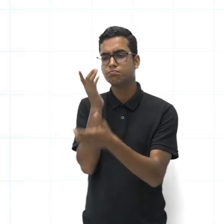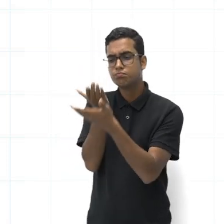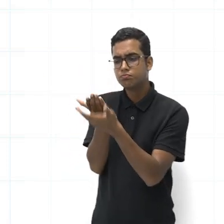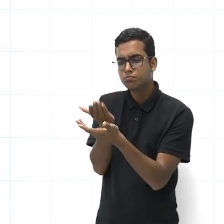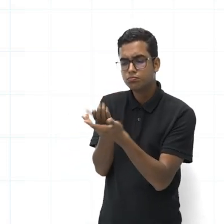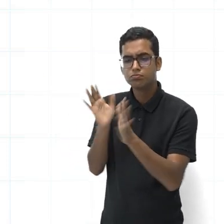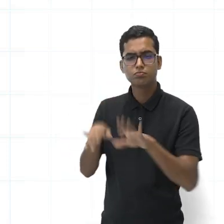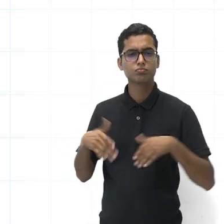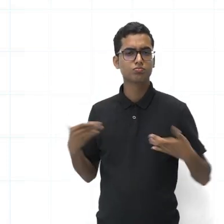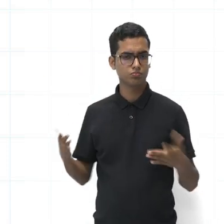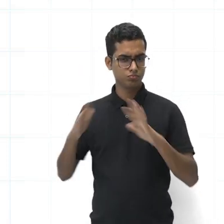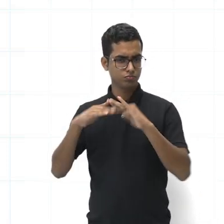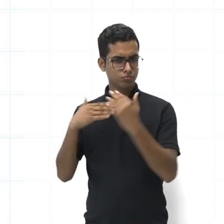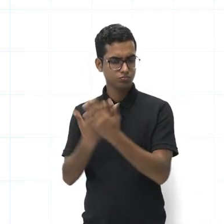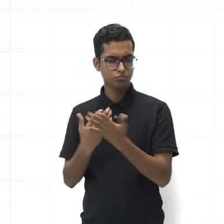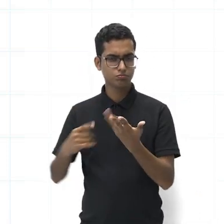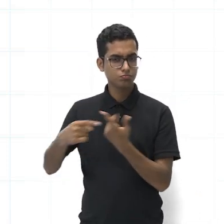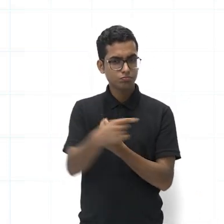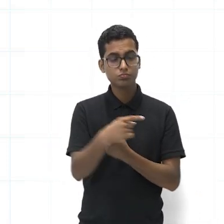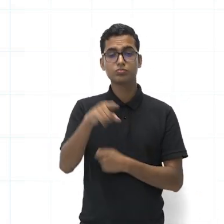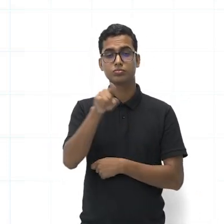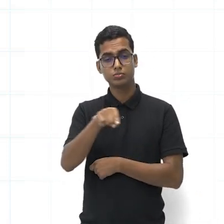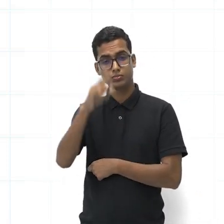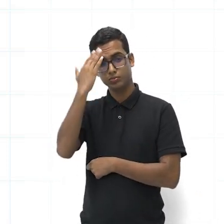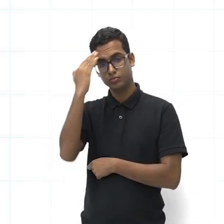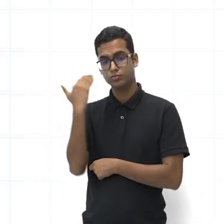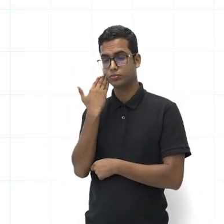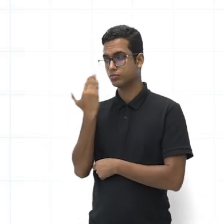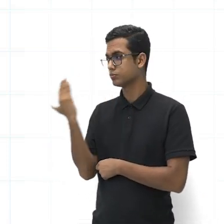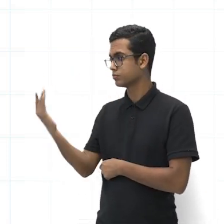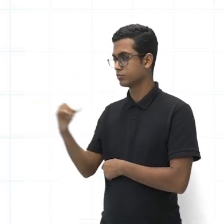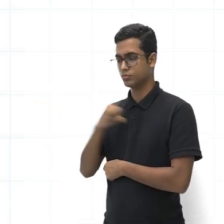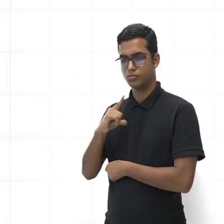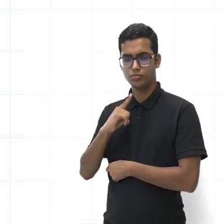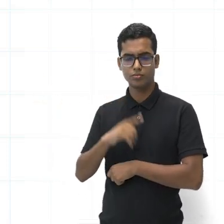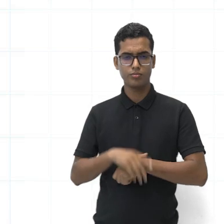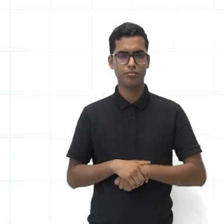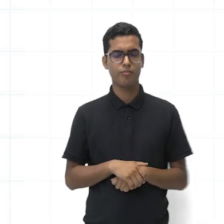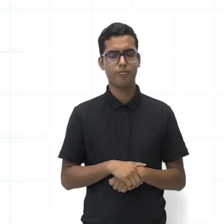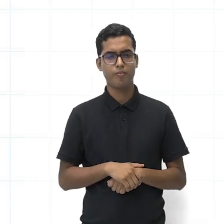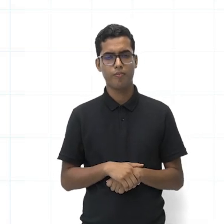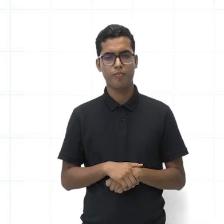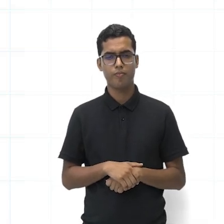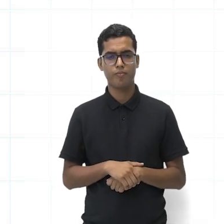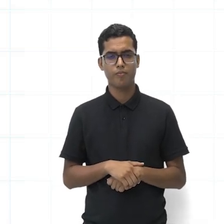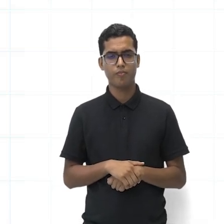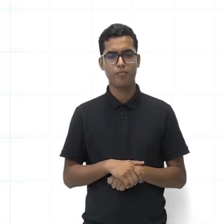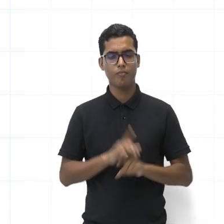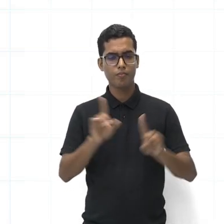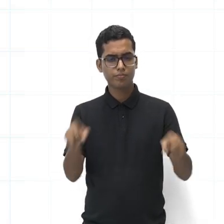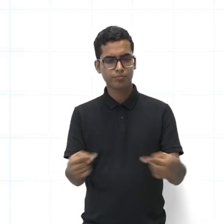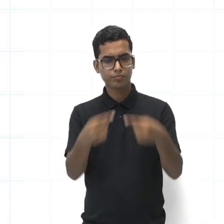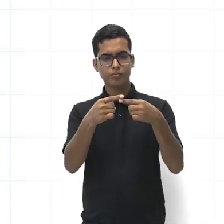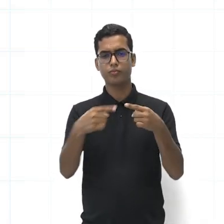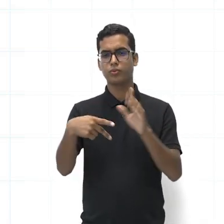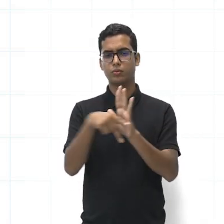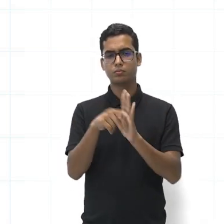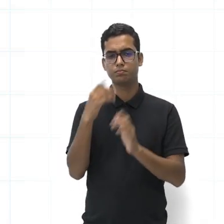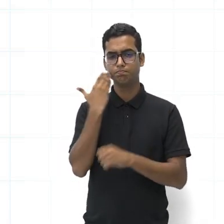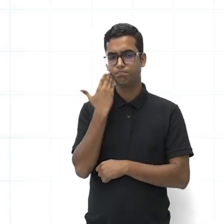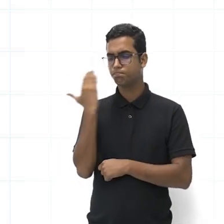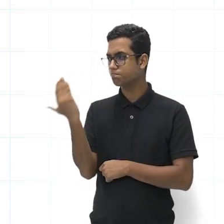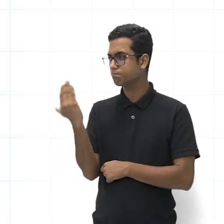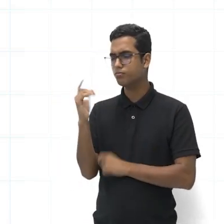né? Então, isso aí, tudo isso, degree, certification and school attended, é relacionado a education